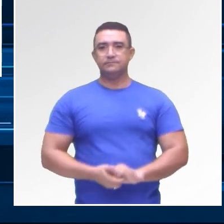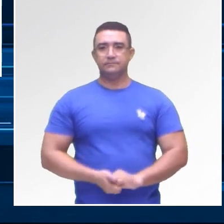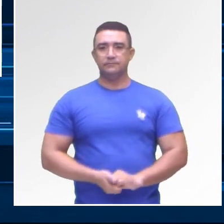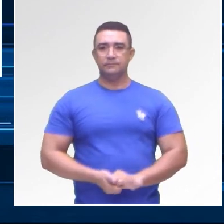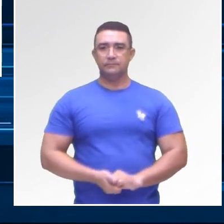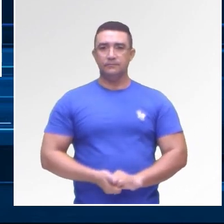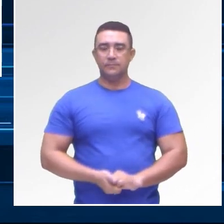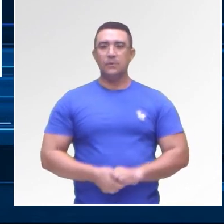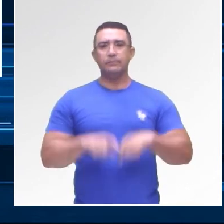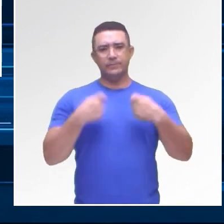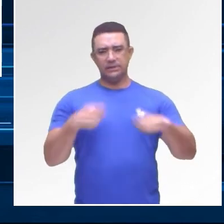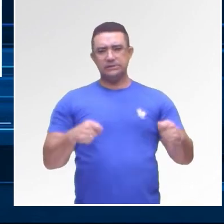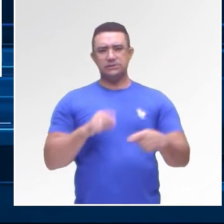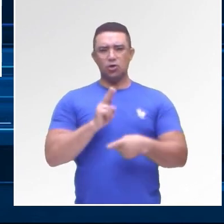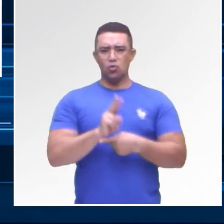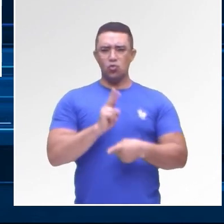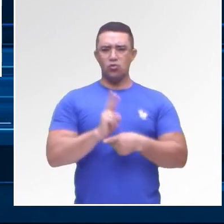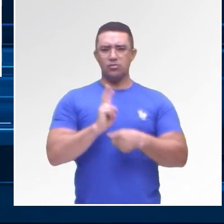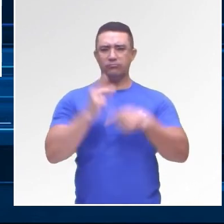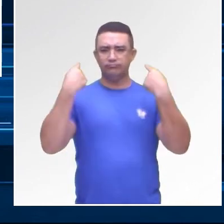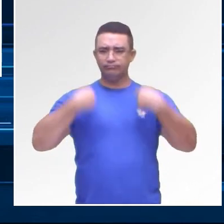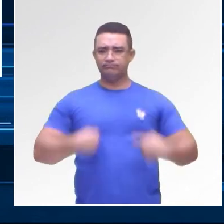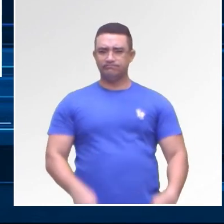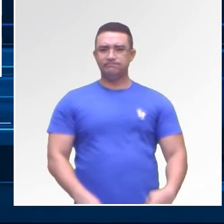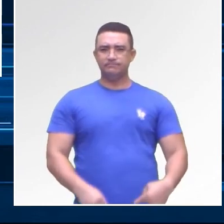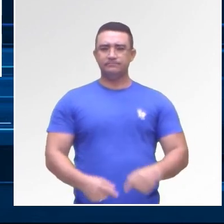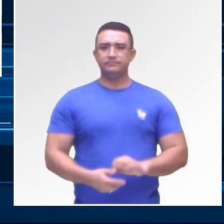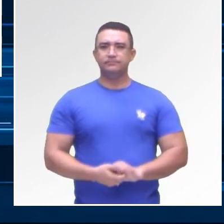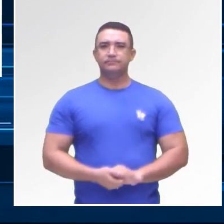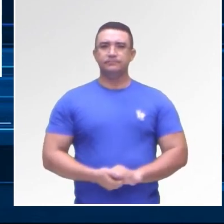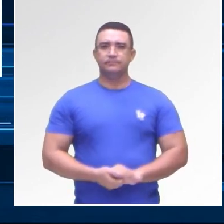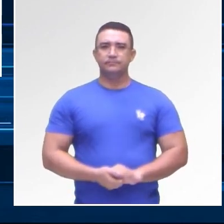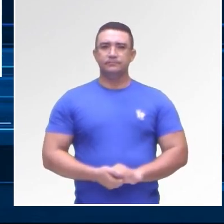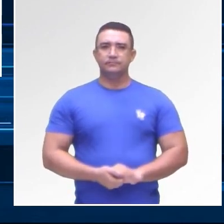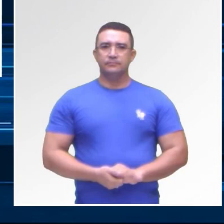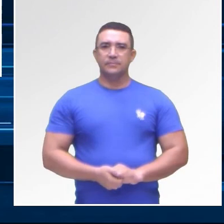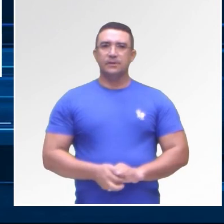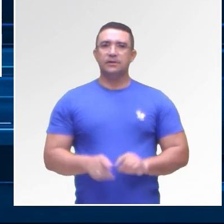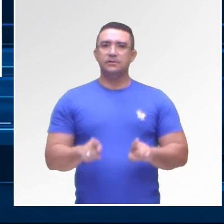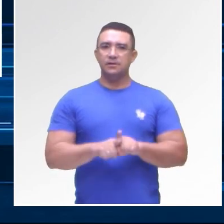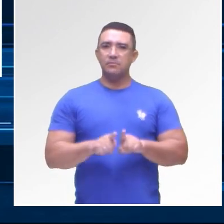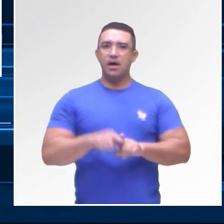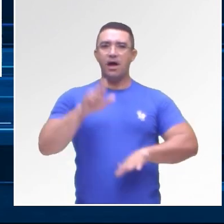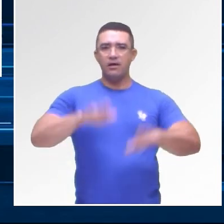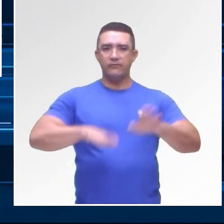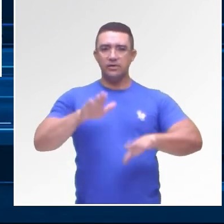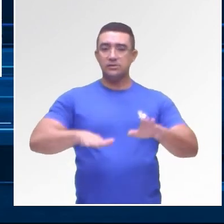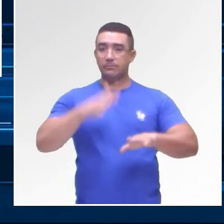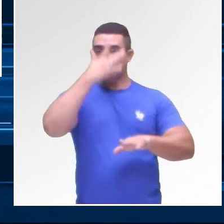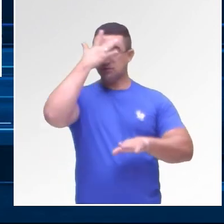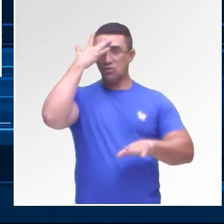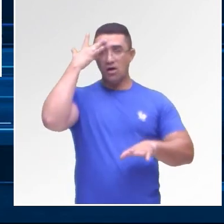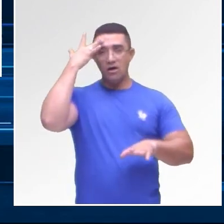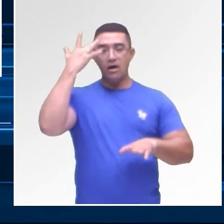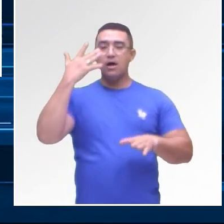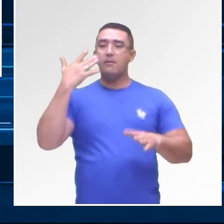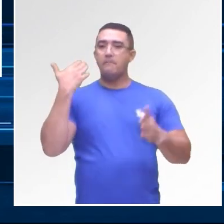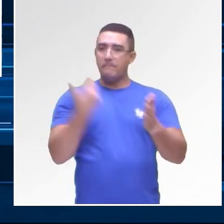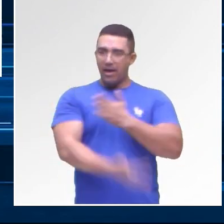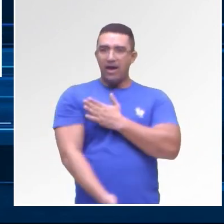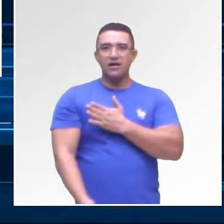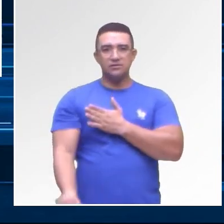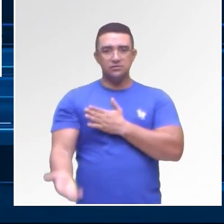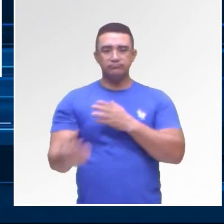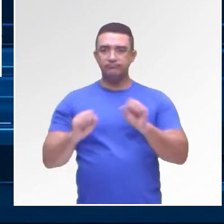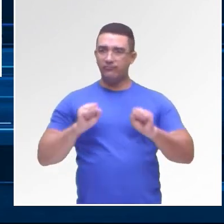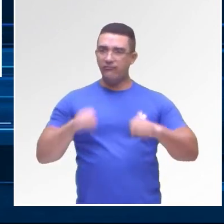cuidar, tá? Outro que nós temos é a perda da resistência aeróbica, ou seja, a gente vai ficar cansado mais